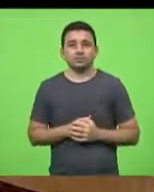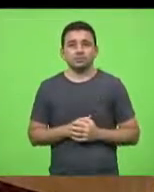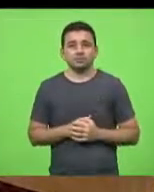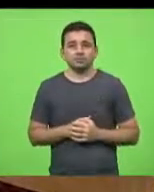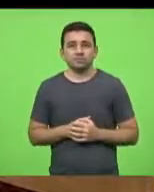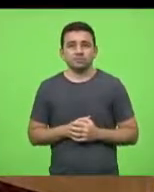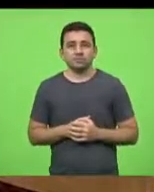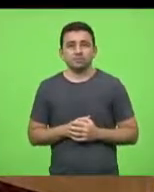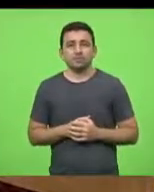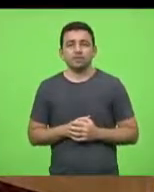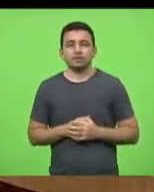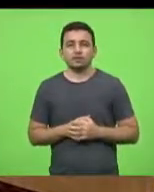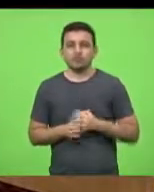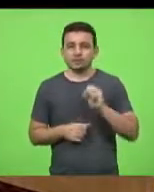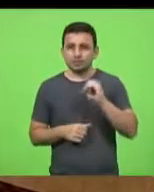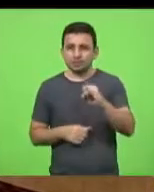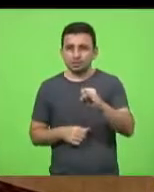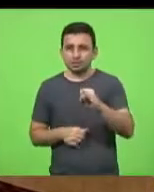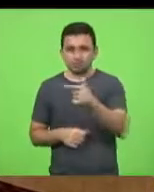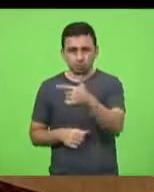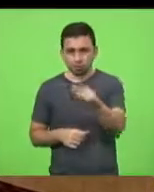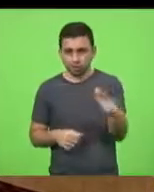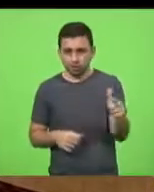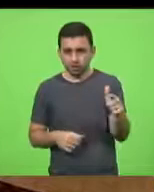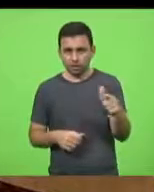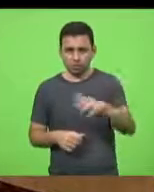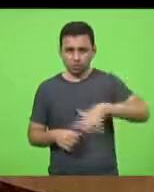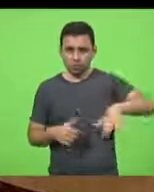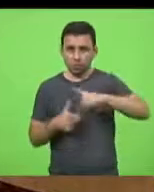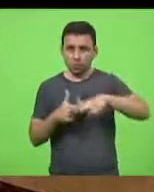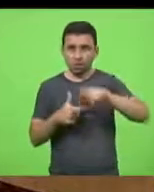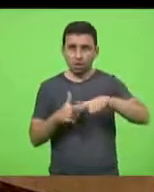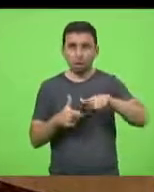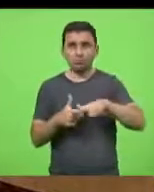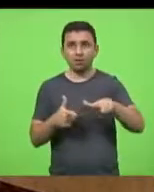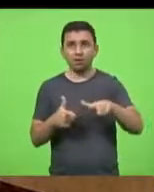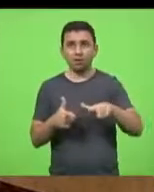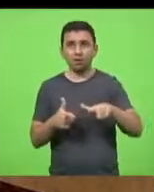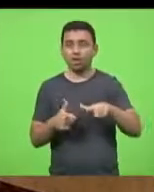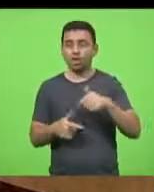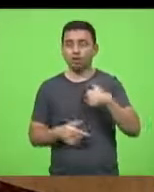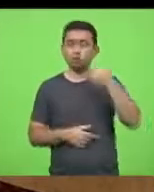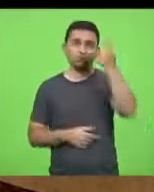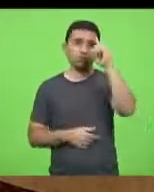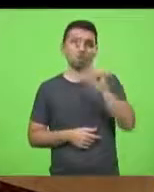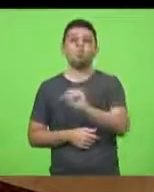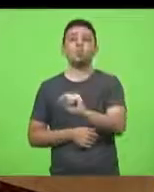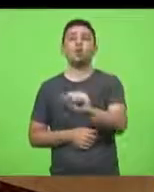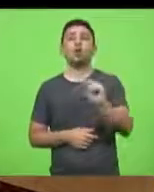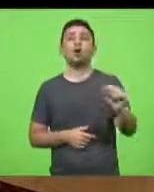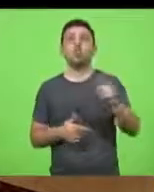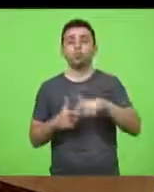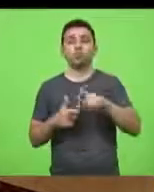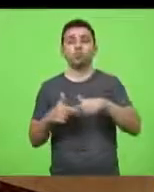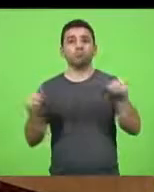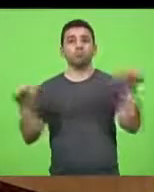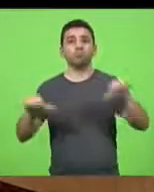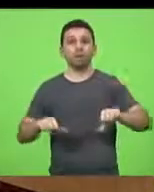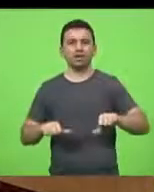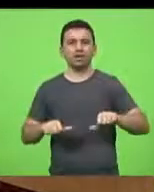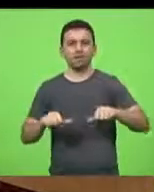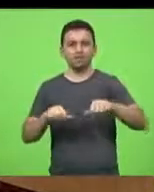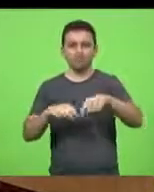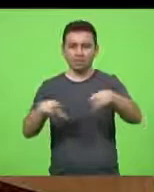um estado de calamidade pública, então eu não sei o que é. Eu acho que a Assembleia, a mesa